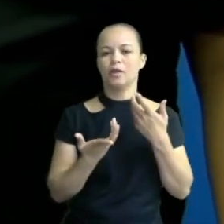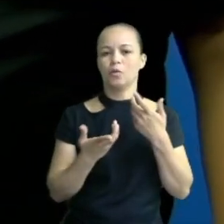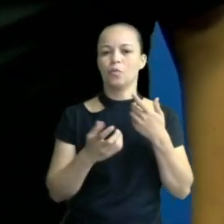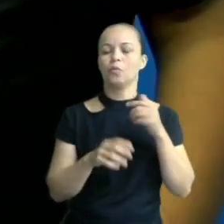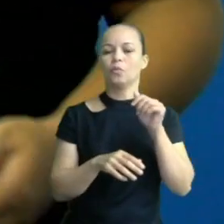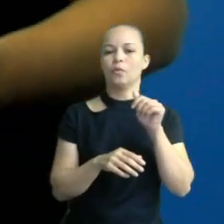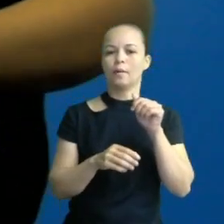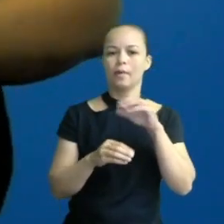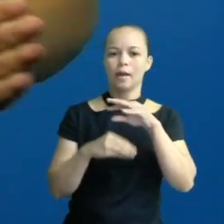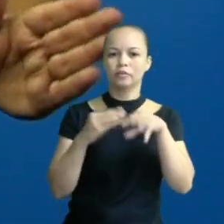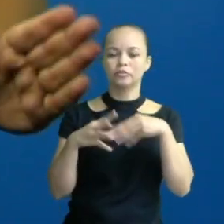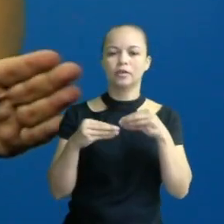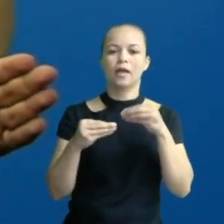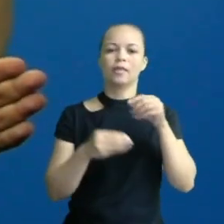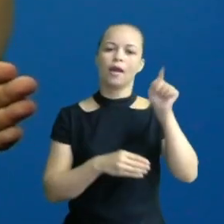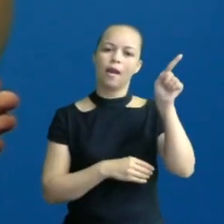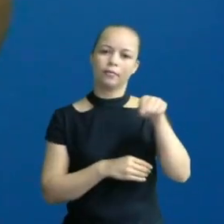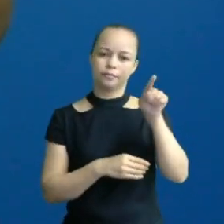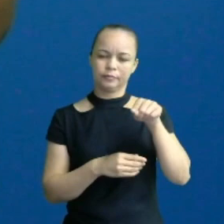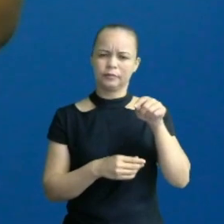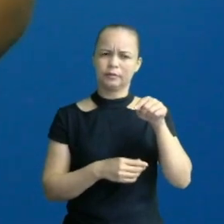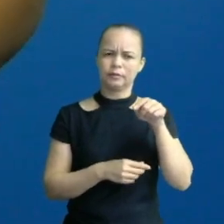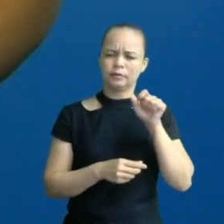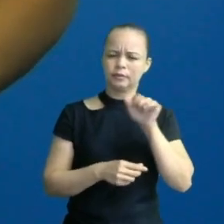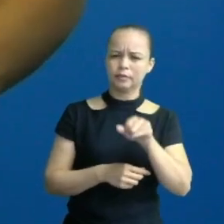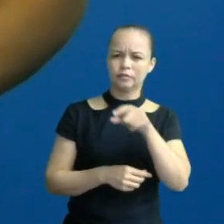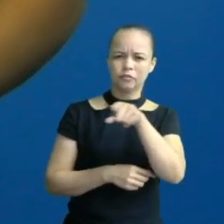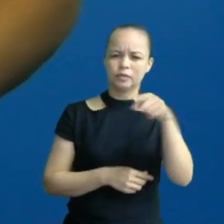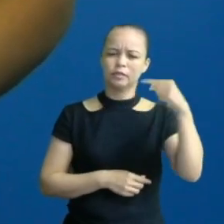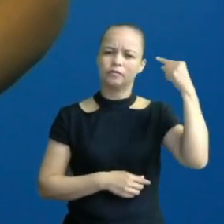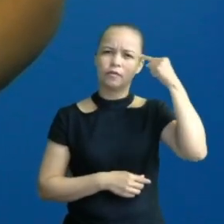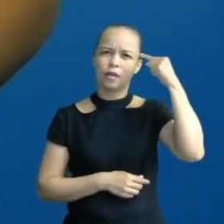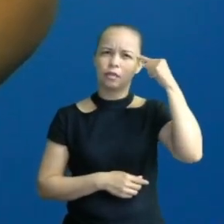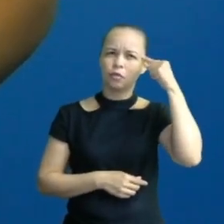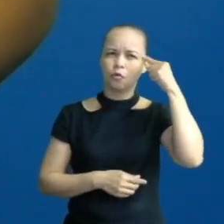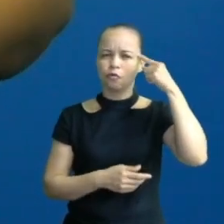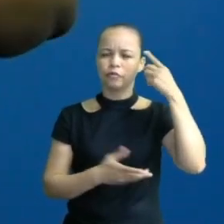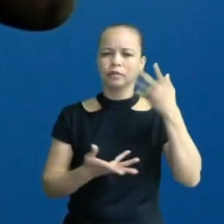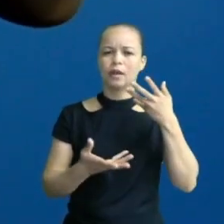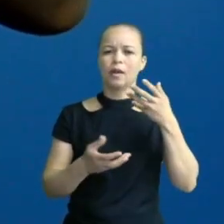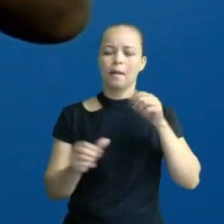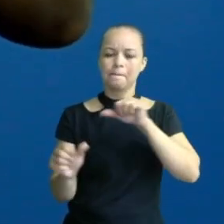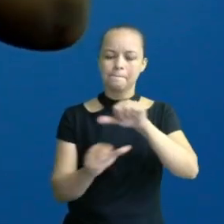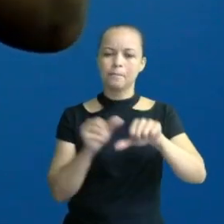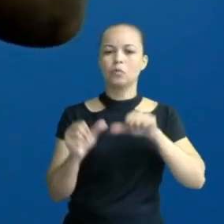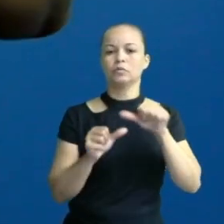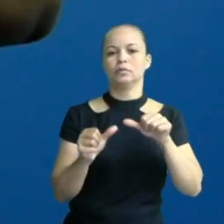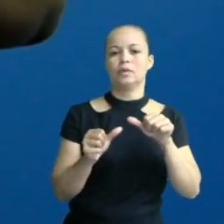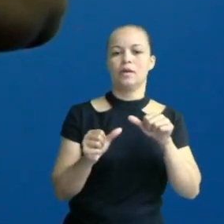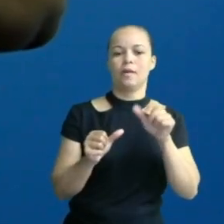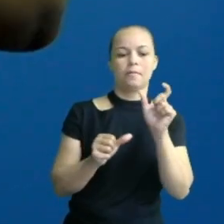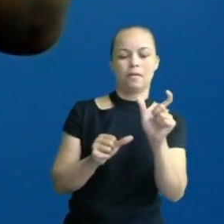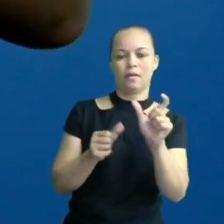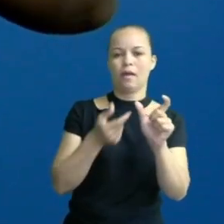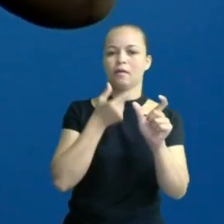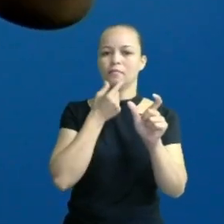Tá bom? Então, toda vez quando você tiver com dúvida, mude para uma palavra masculina. Se ela exigir o